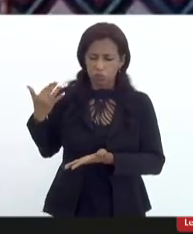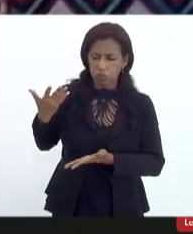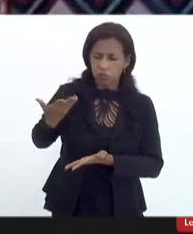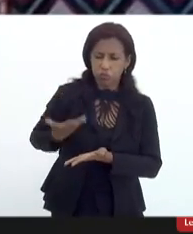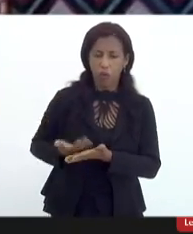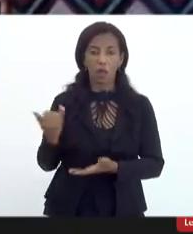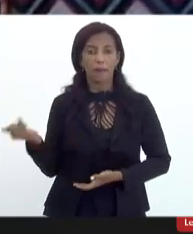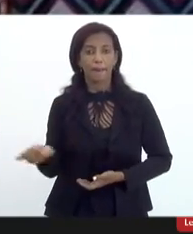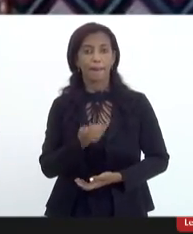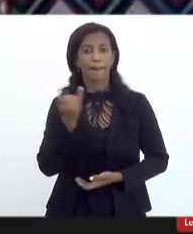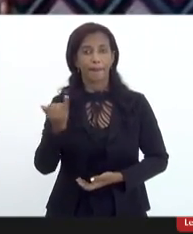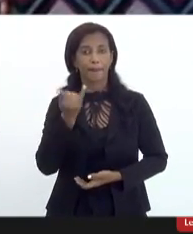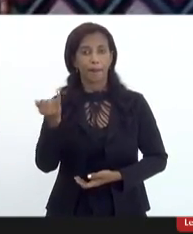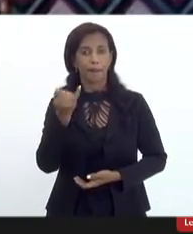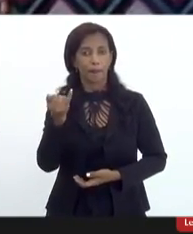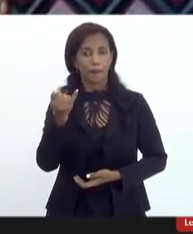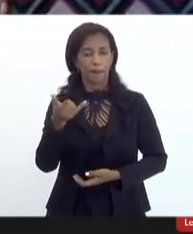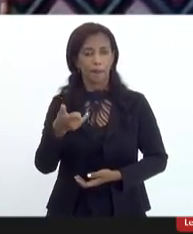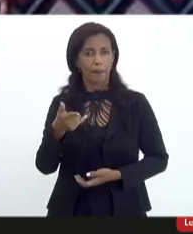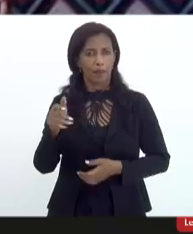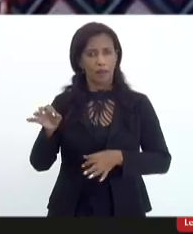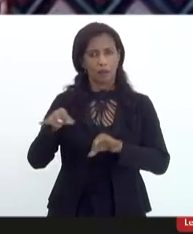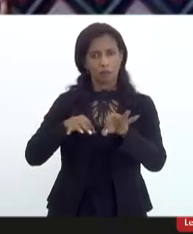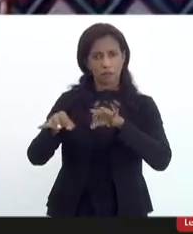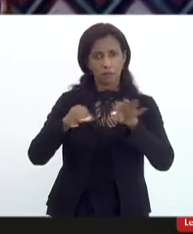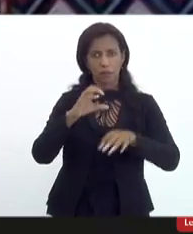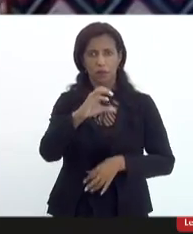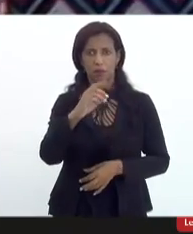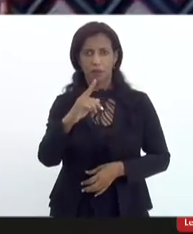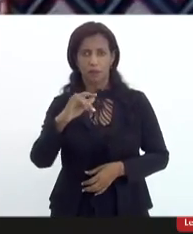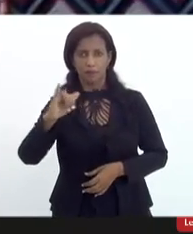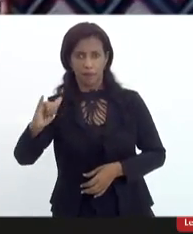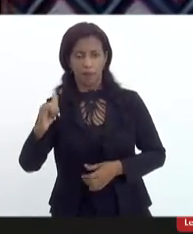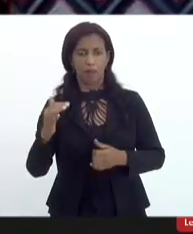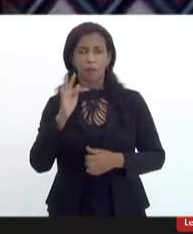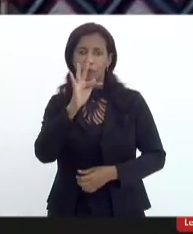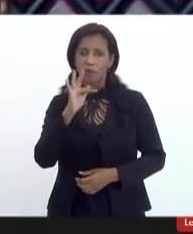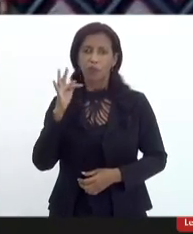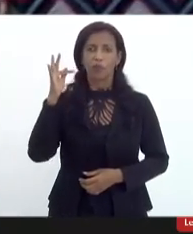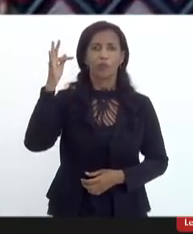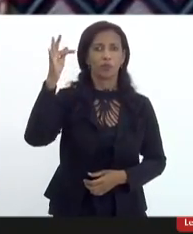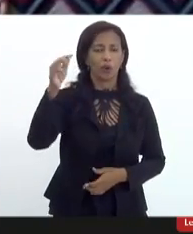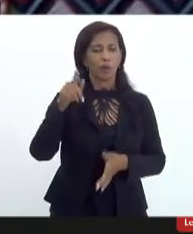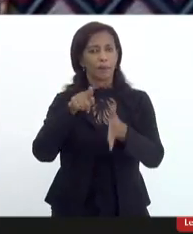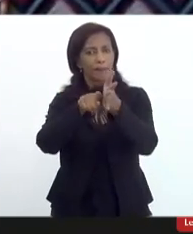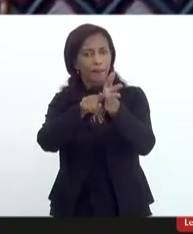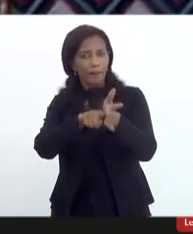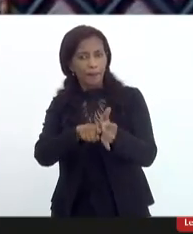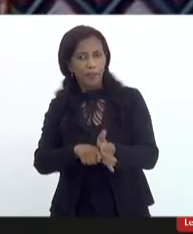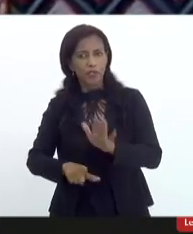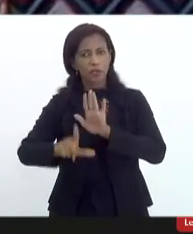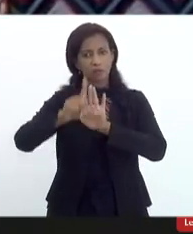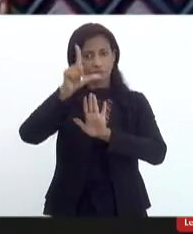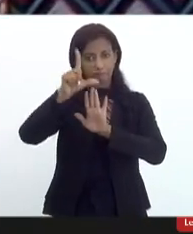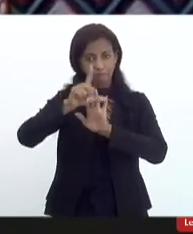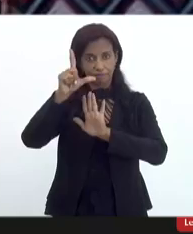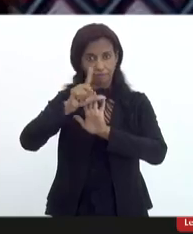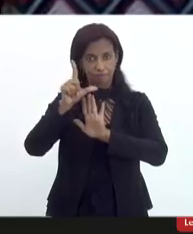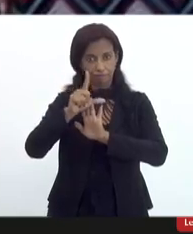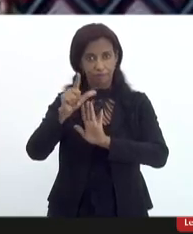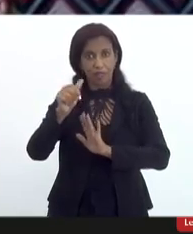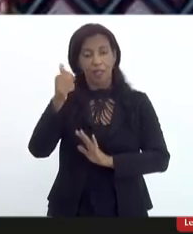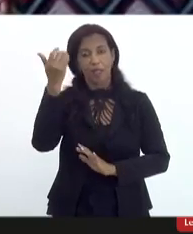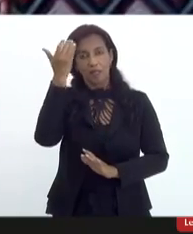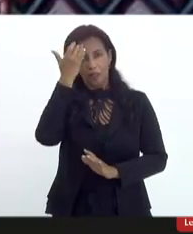importante para os anais dessa CPI, para as futuras pesquisas legislativas e